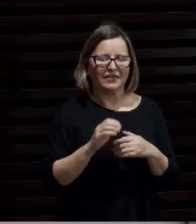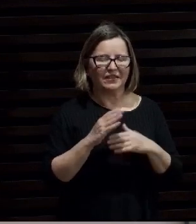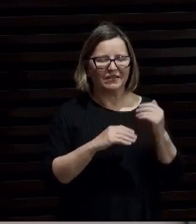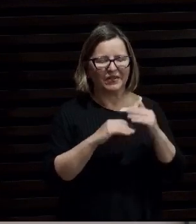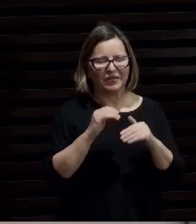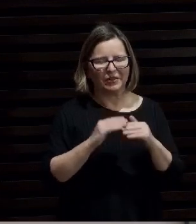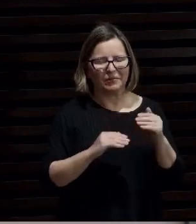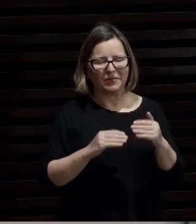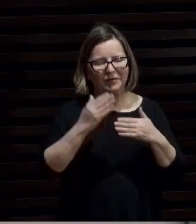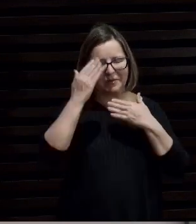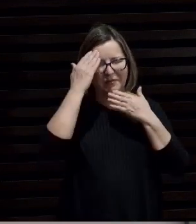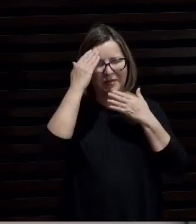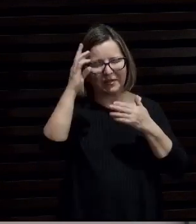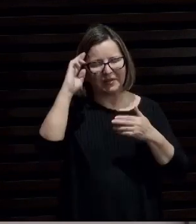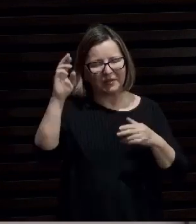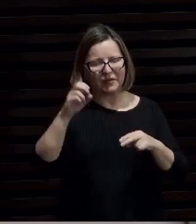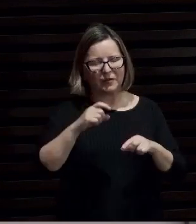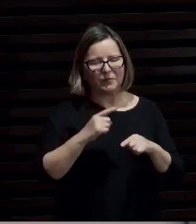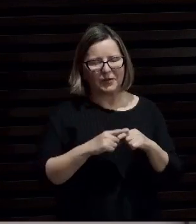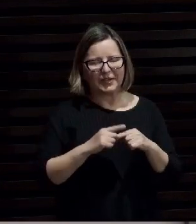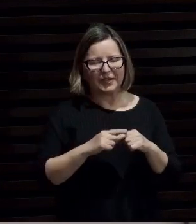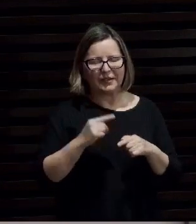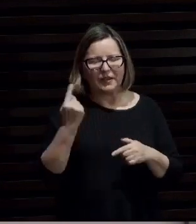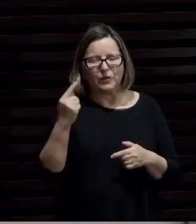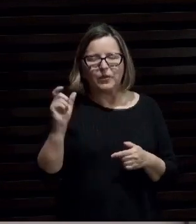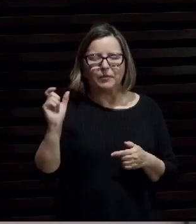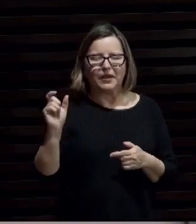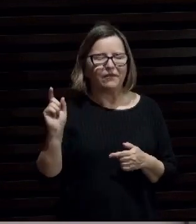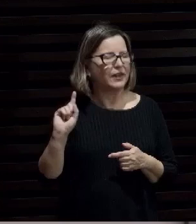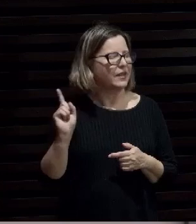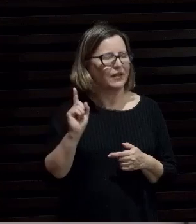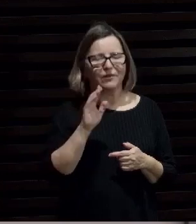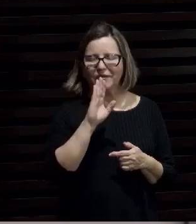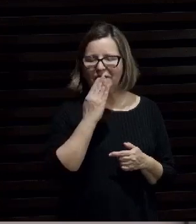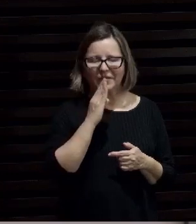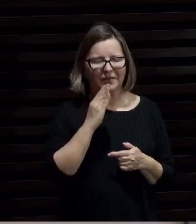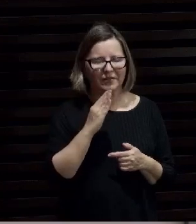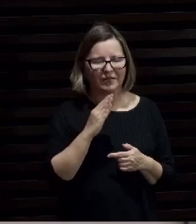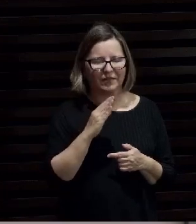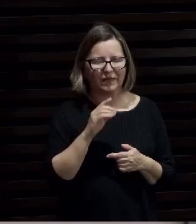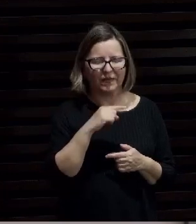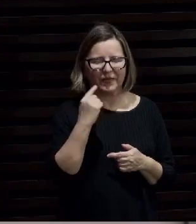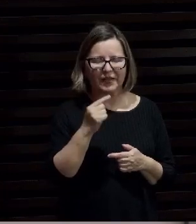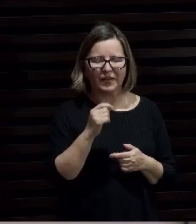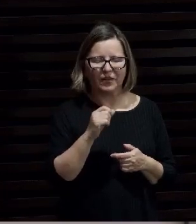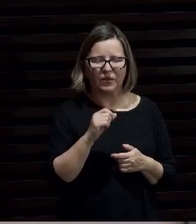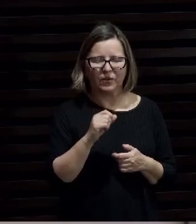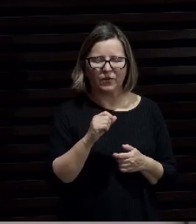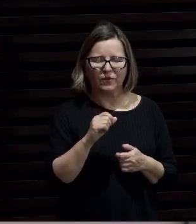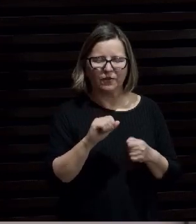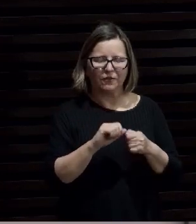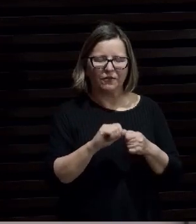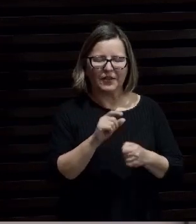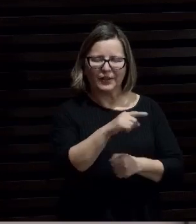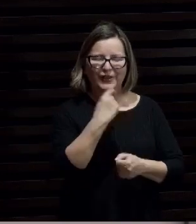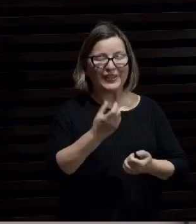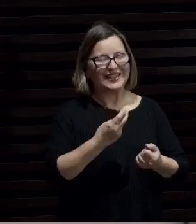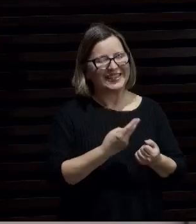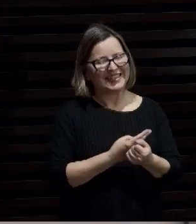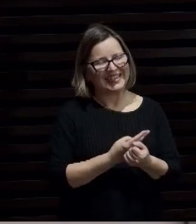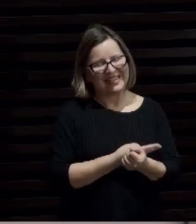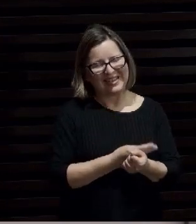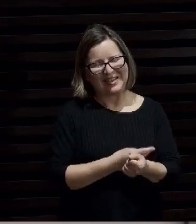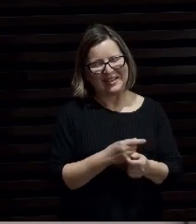Obrigado, Senhor, porque a tua palavra não nos engana, não nos leva a equivocados, mas ela traz a plena